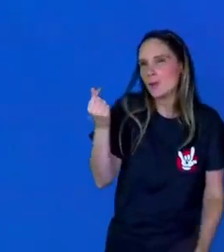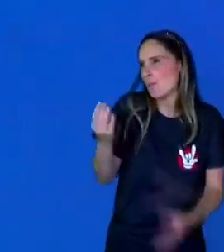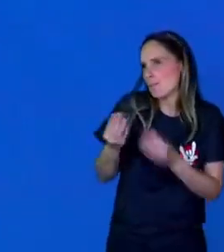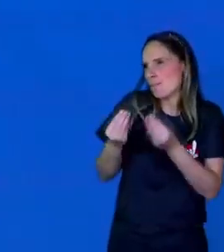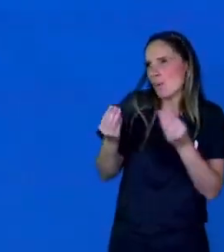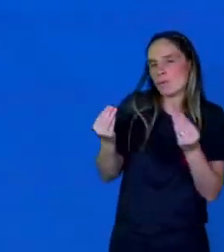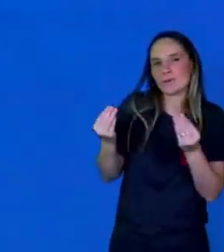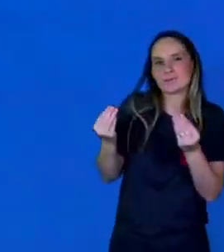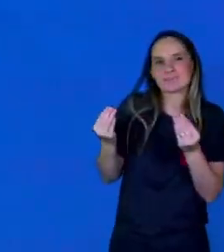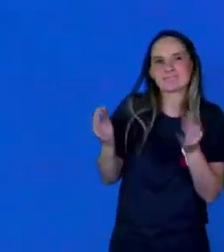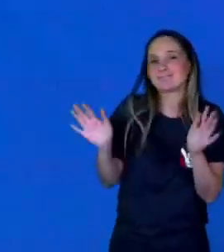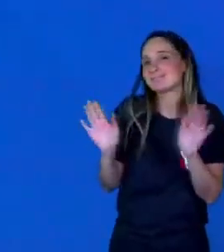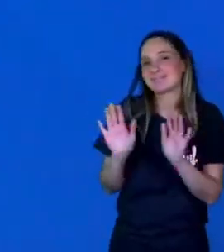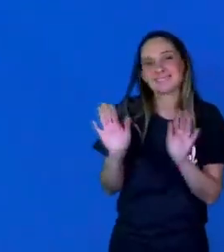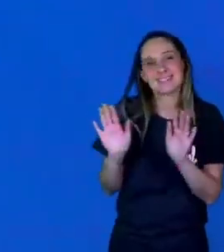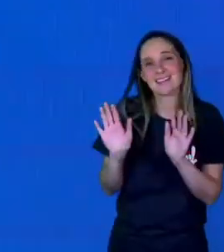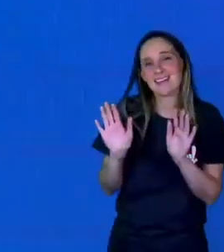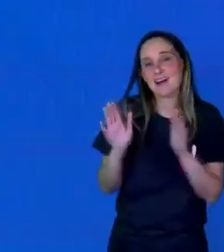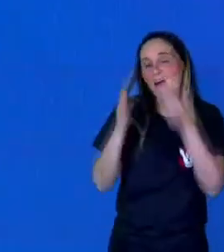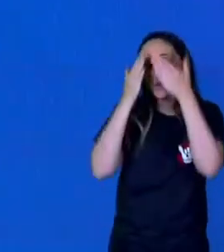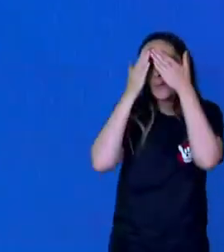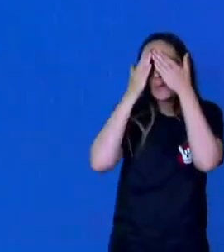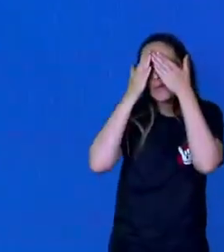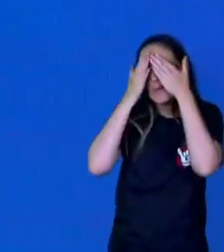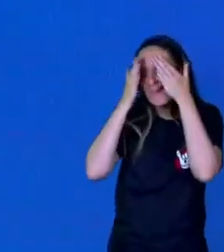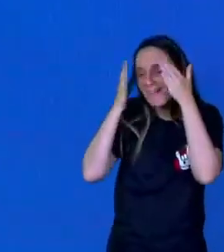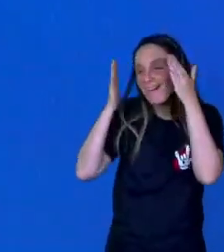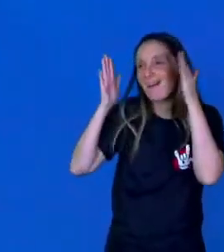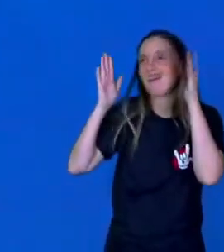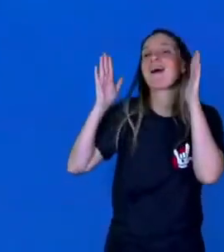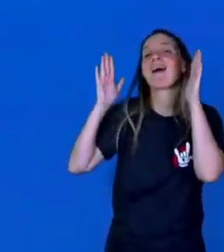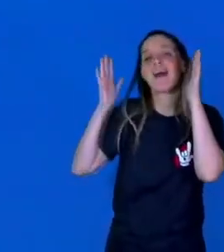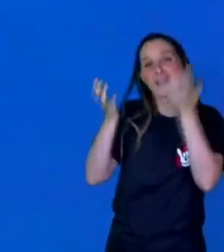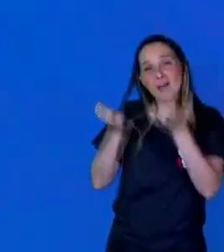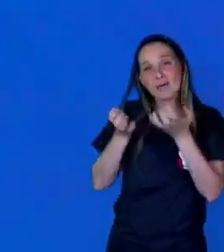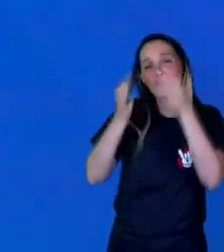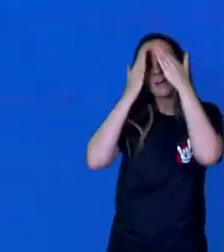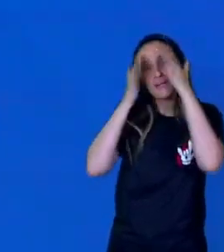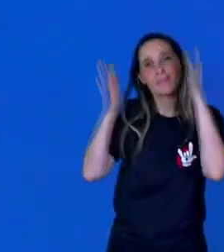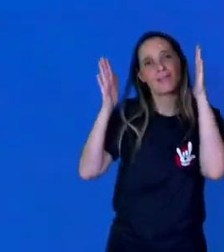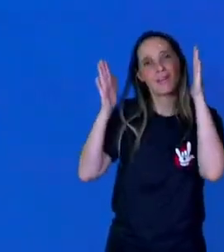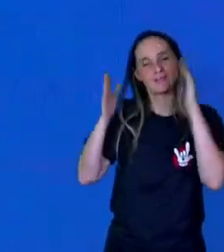É a pergunta de US$ 1 milhão. Cara, é a hora de você mostrar que você mudou.